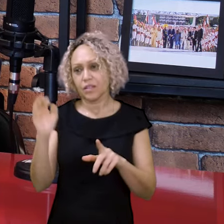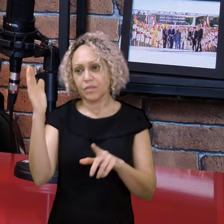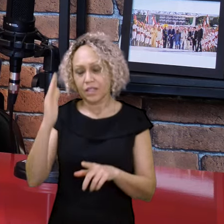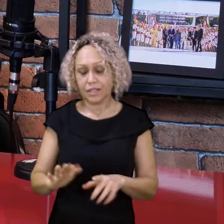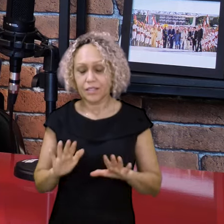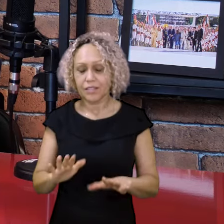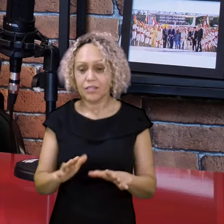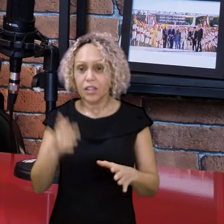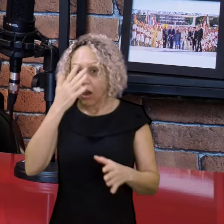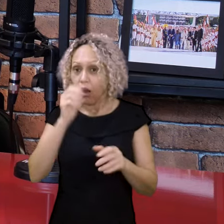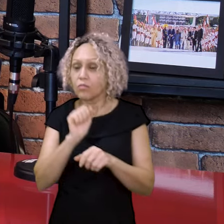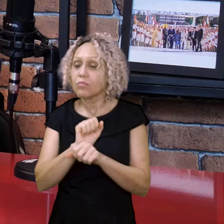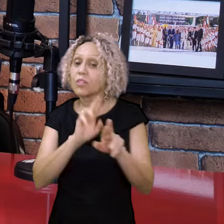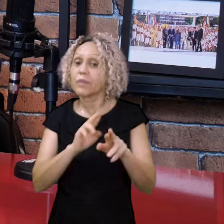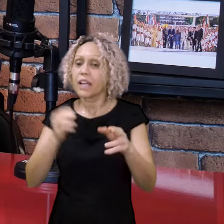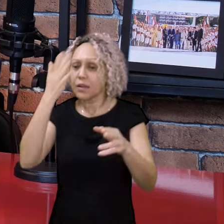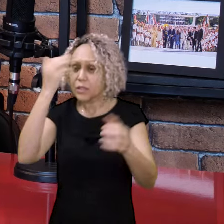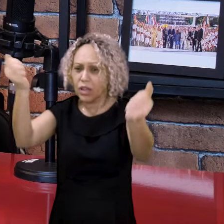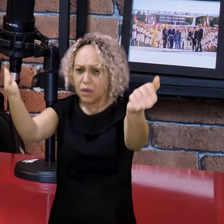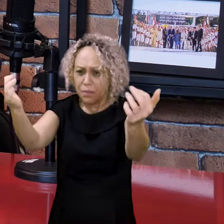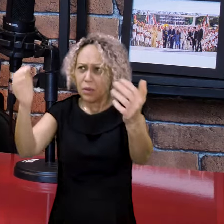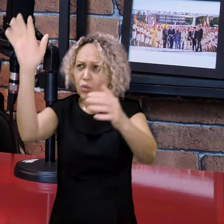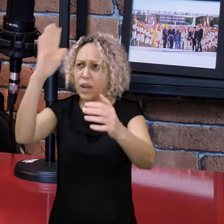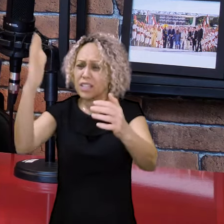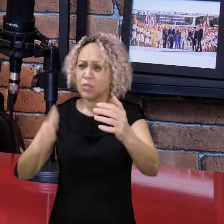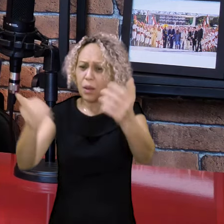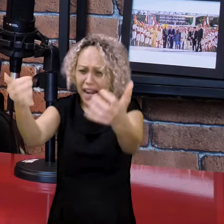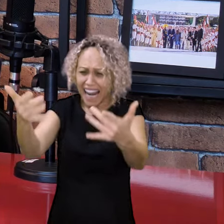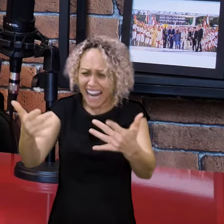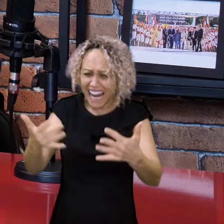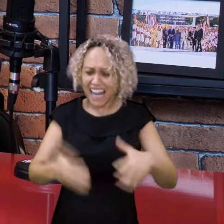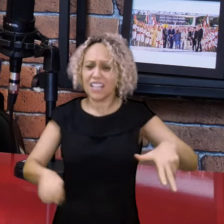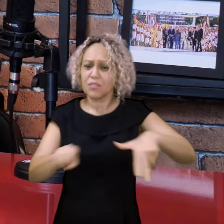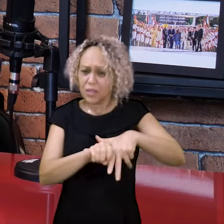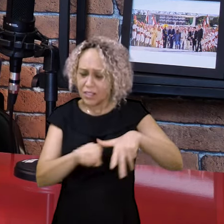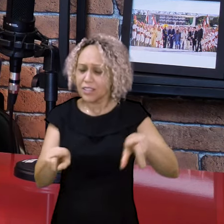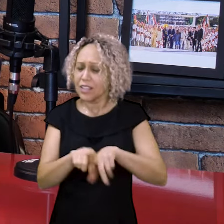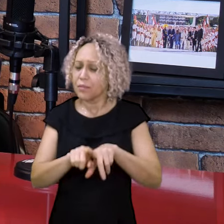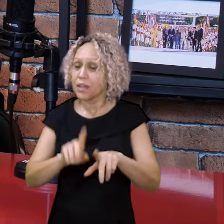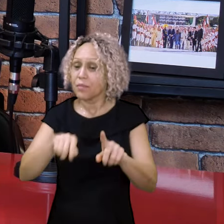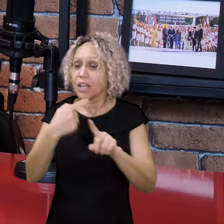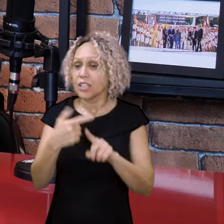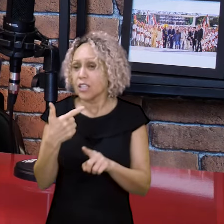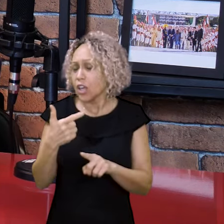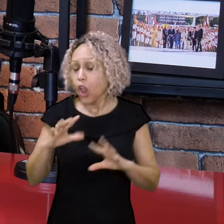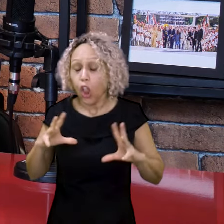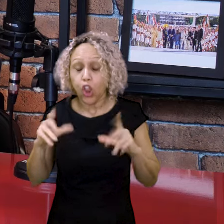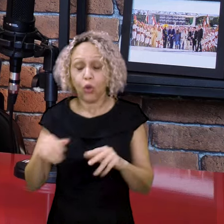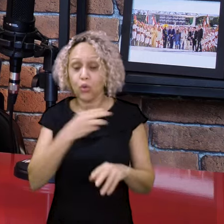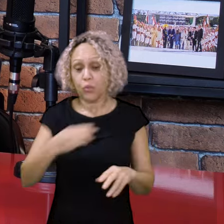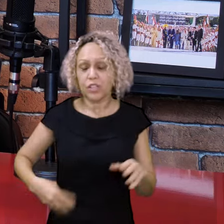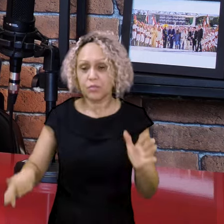esperados convidados de todos os cantos do país, entre eles mais de 20 embaixadores e todos os ministros do partido, além